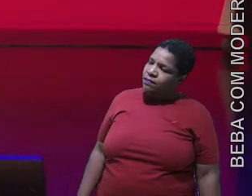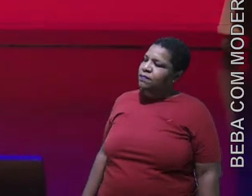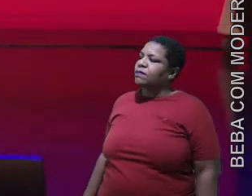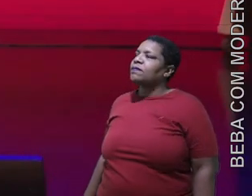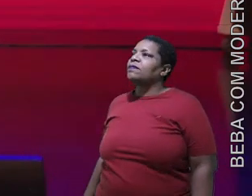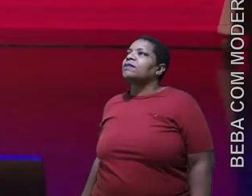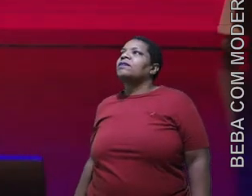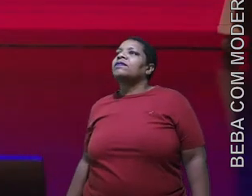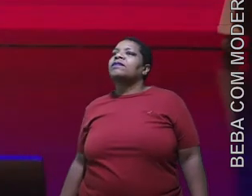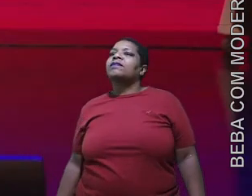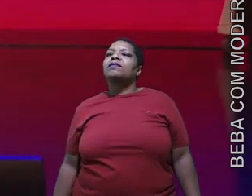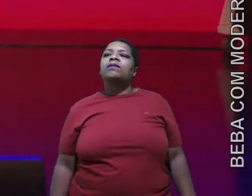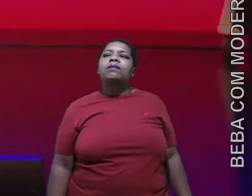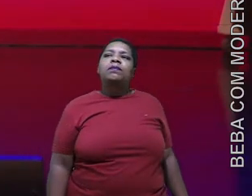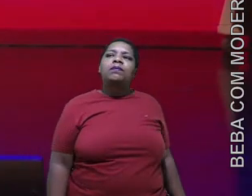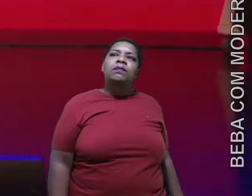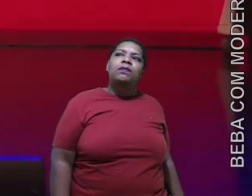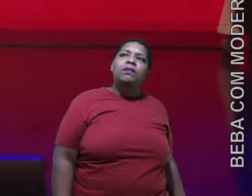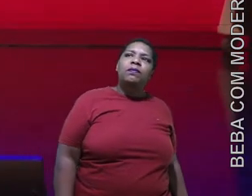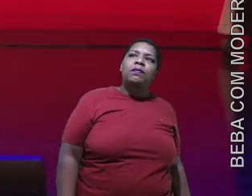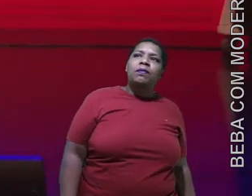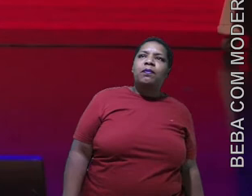E aí